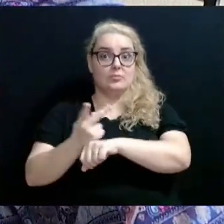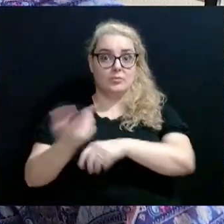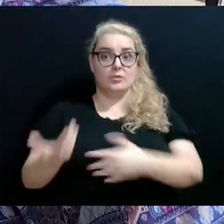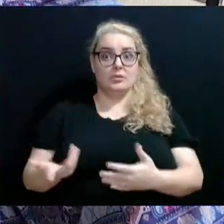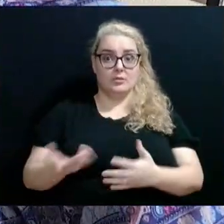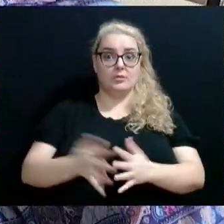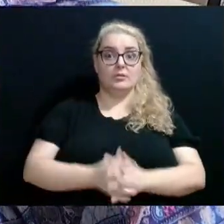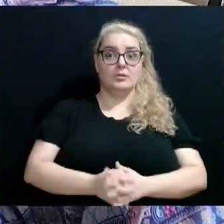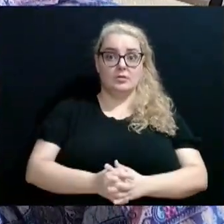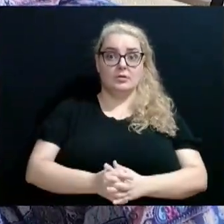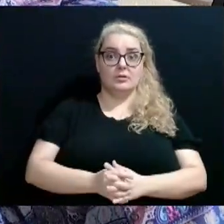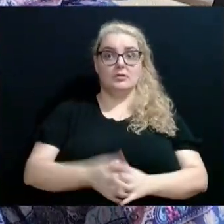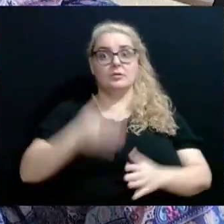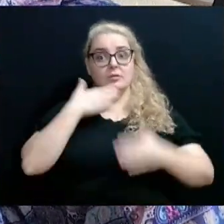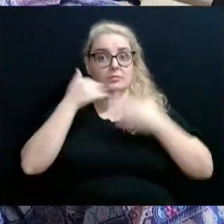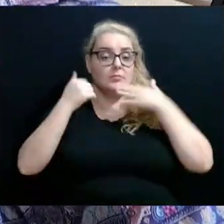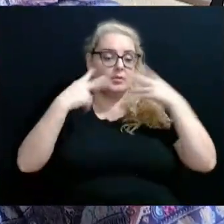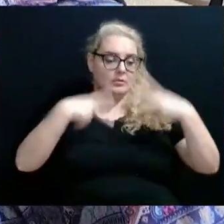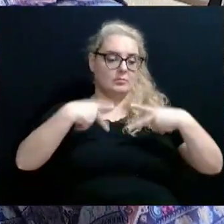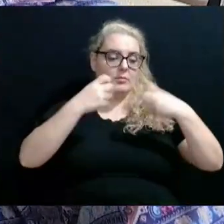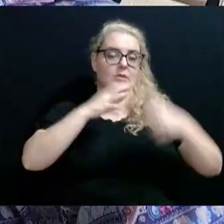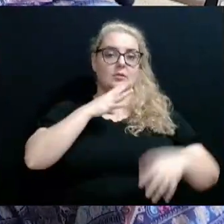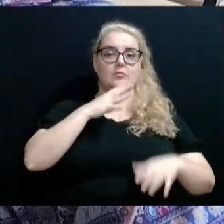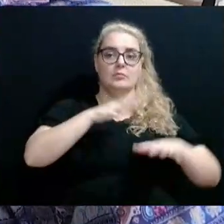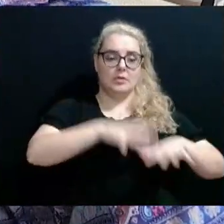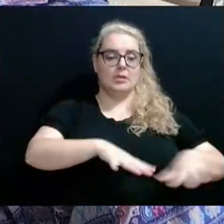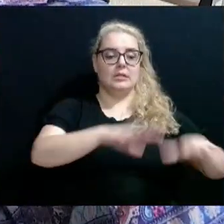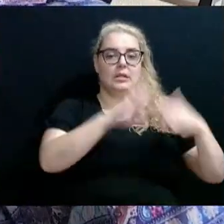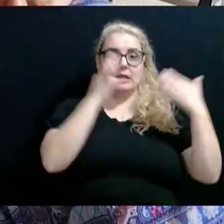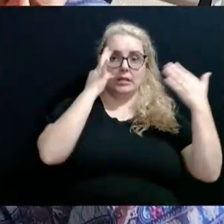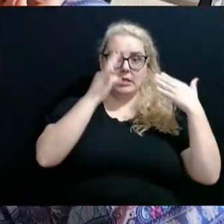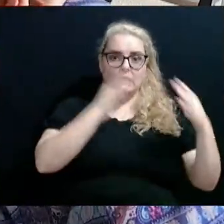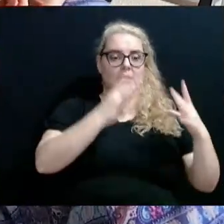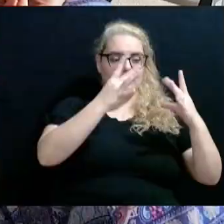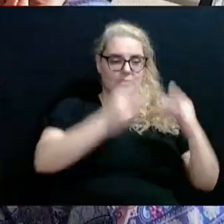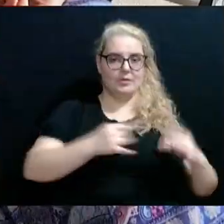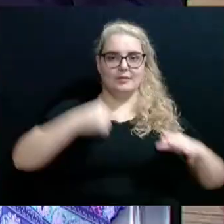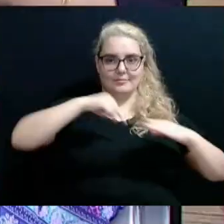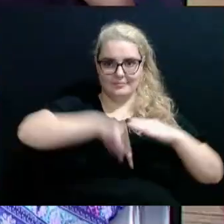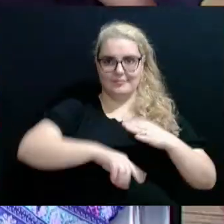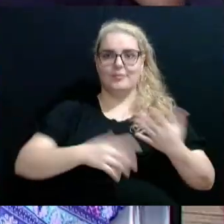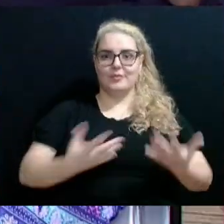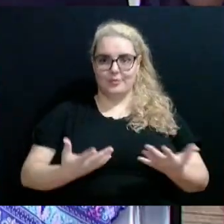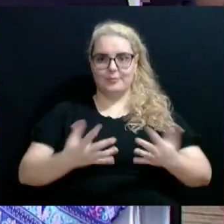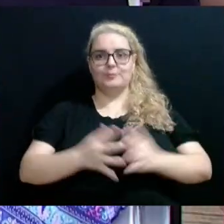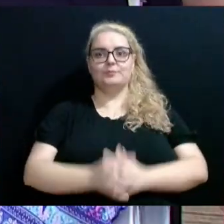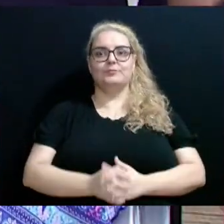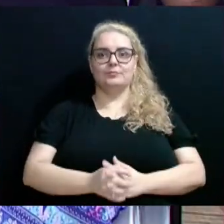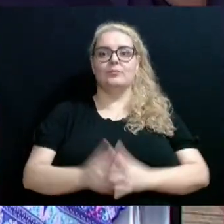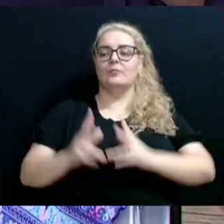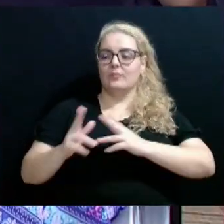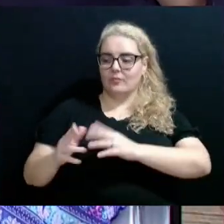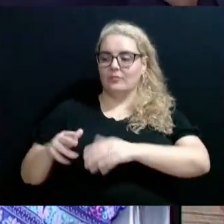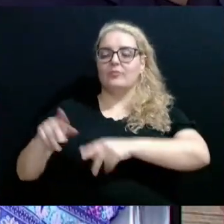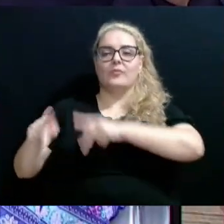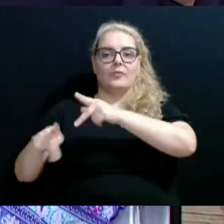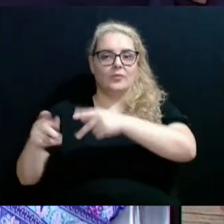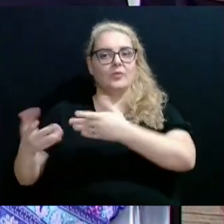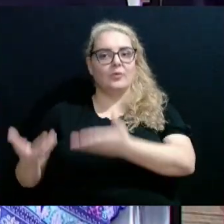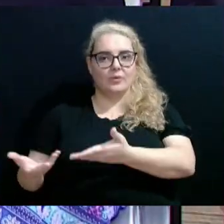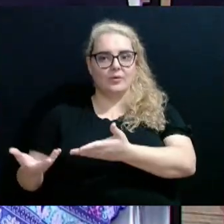se melhorar, né, se compreender, se aprofundar em si mesmo, e o público que